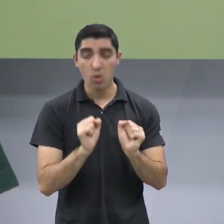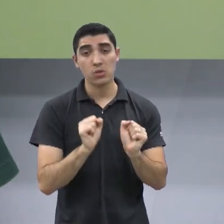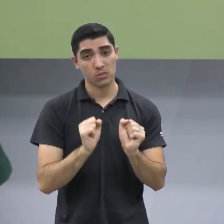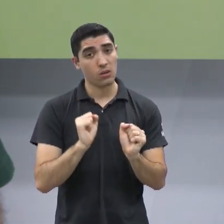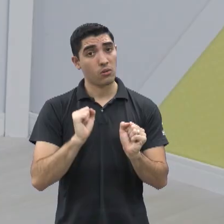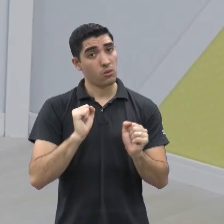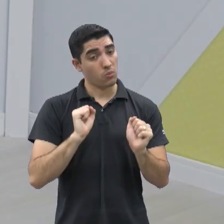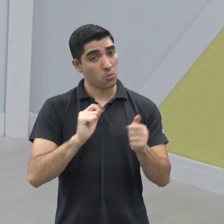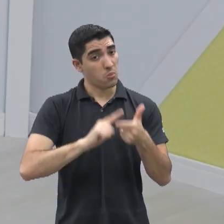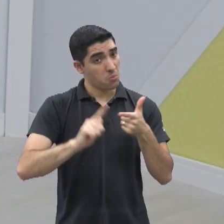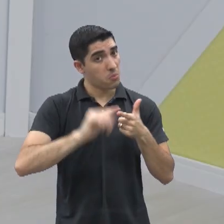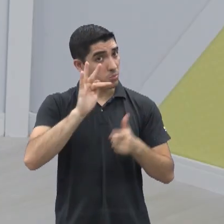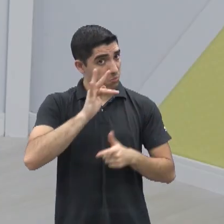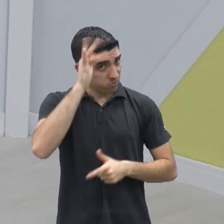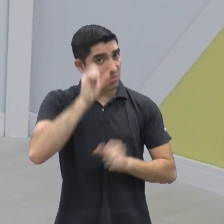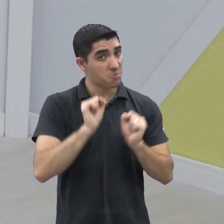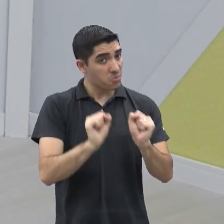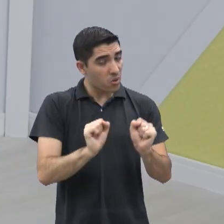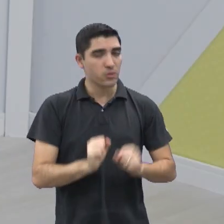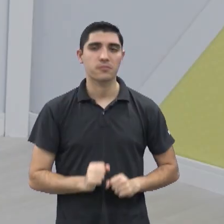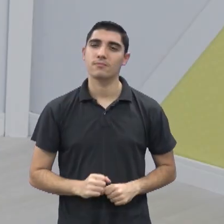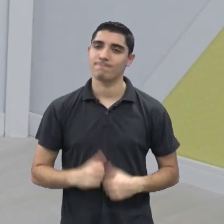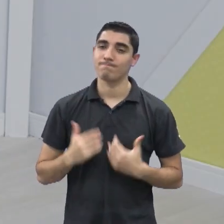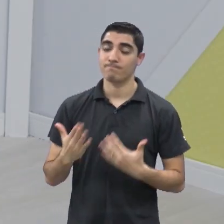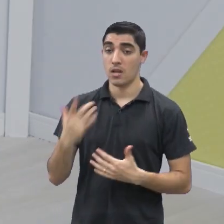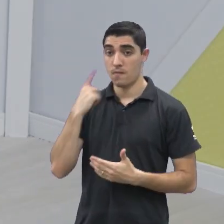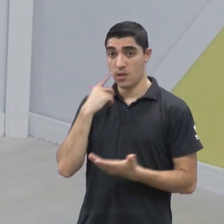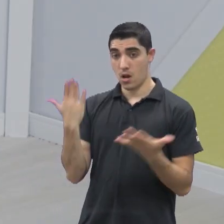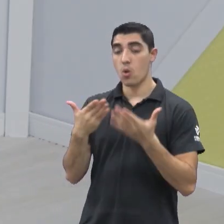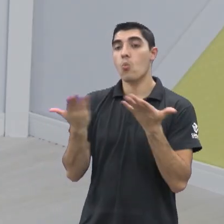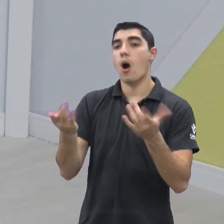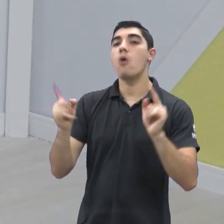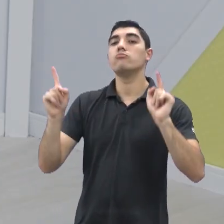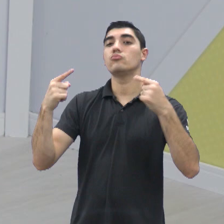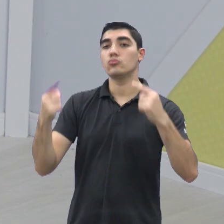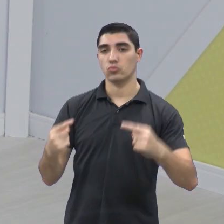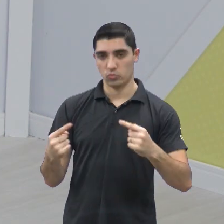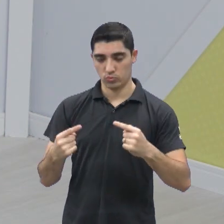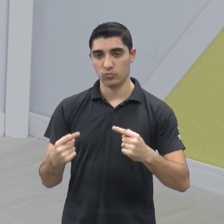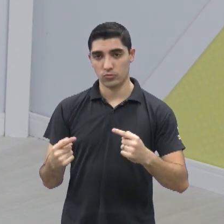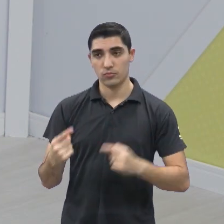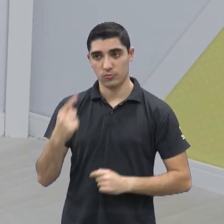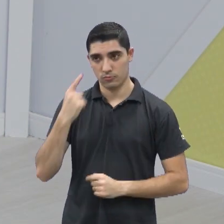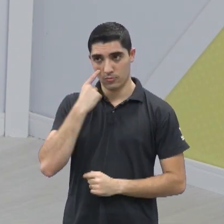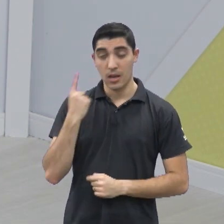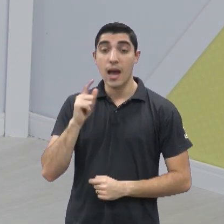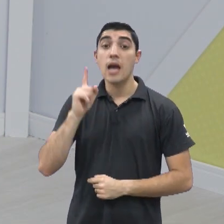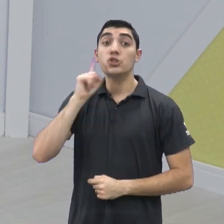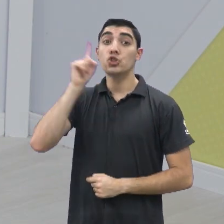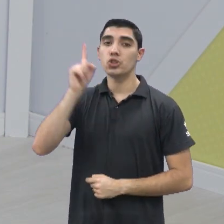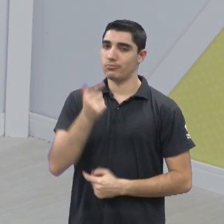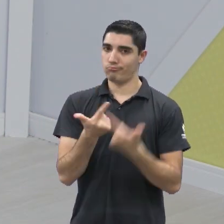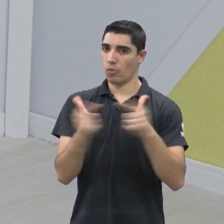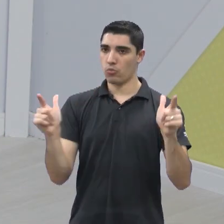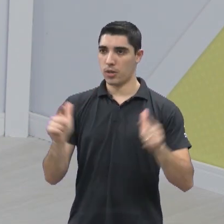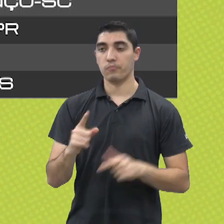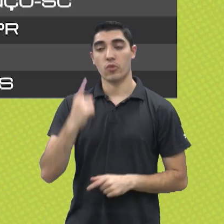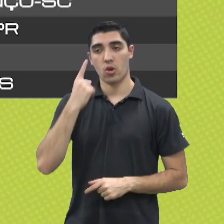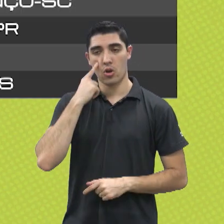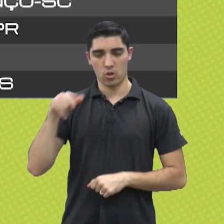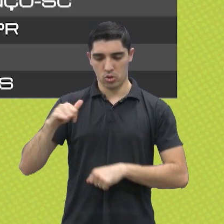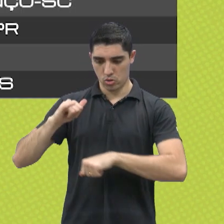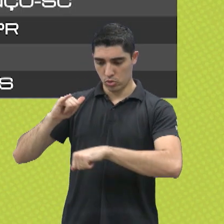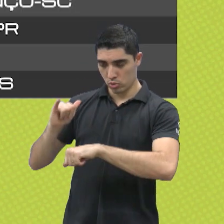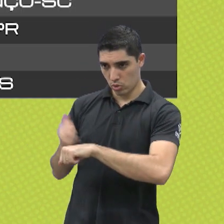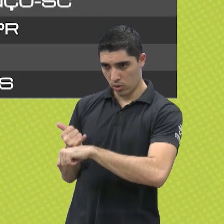ano que vem. Pois é, vamos dar uma olhadinha então nos confrontos, ficaram definidos assim, ainda com datas a definir, mas olha só, Joinville